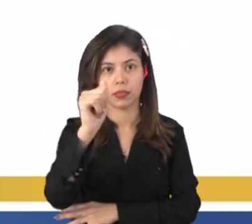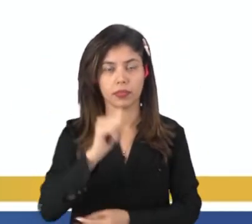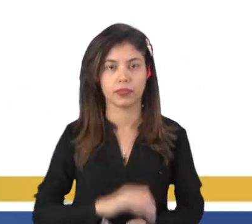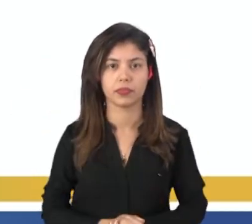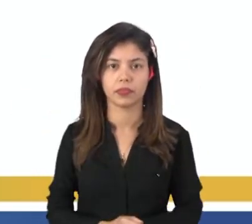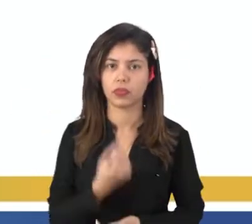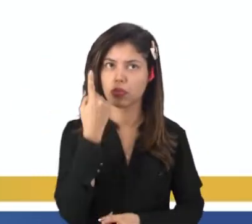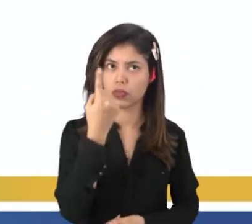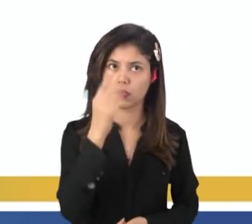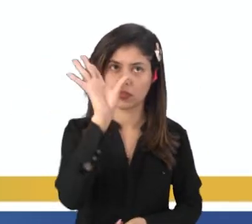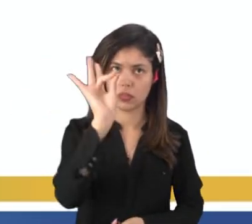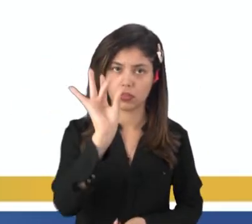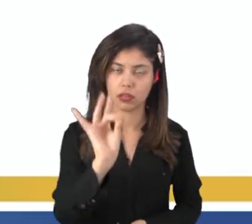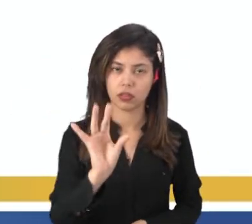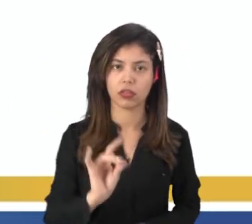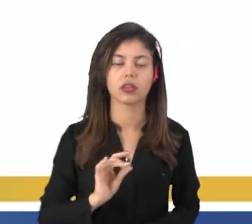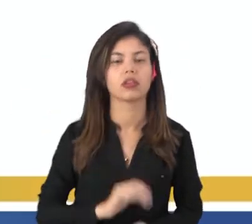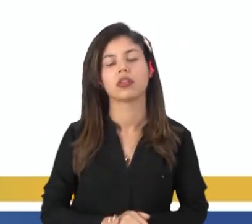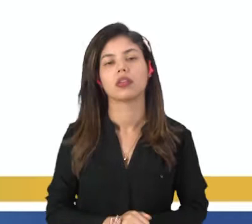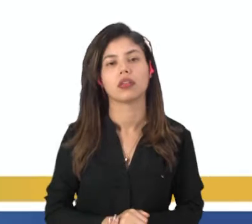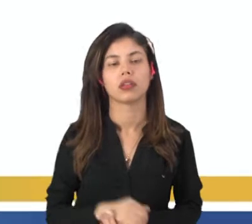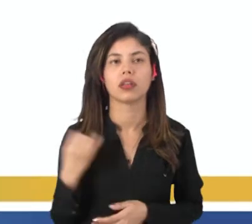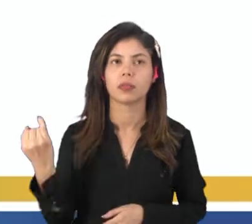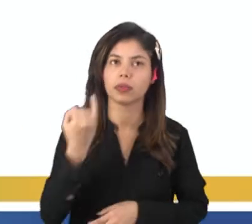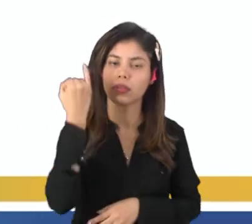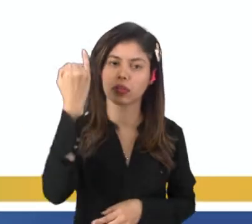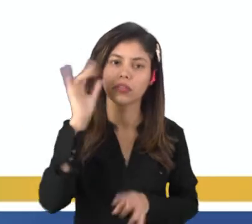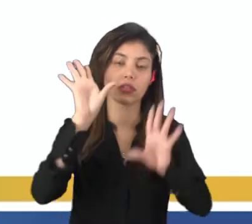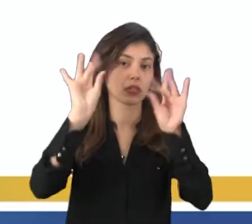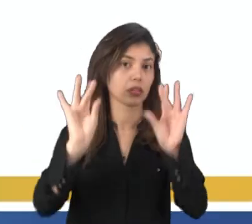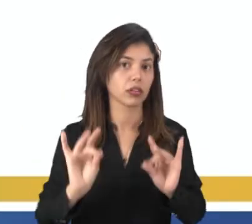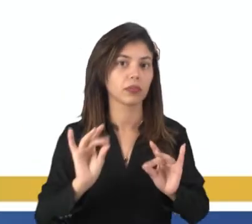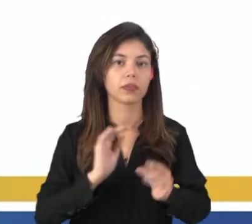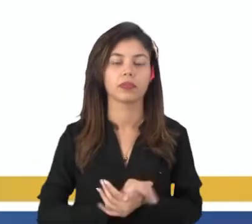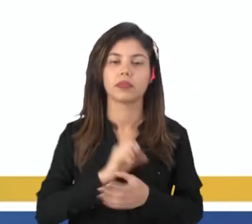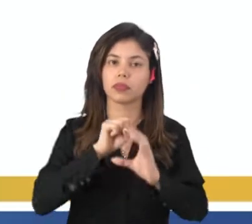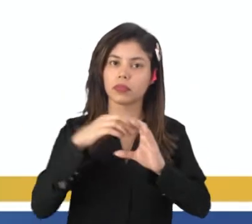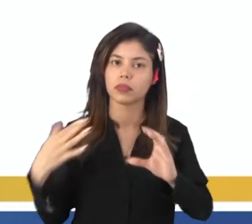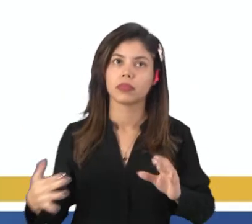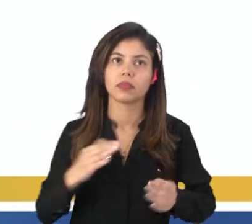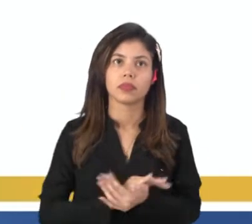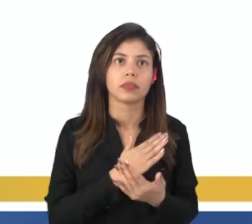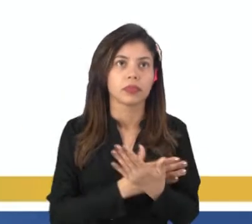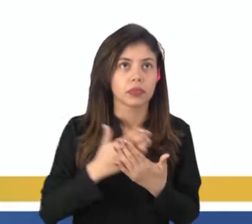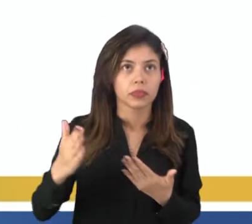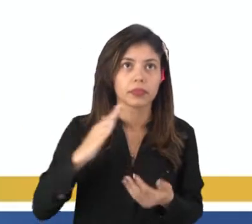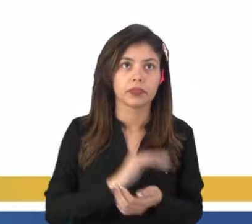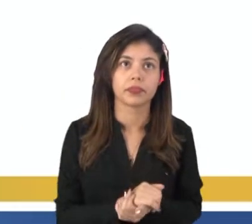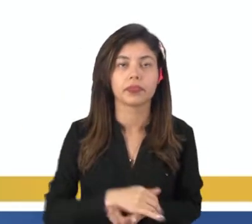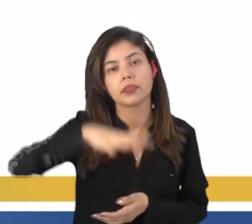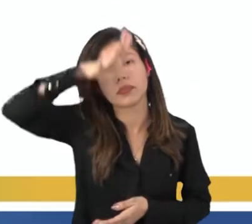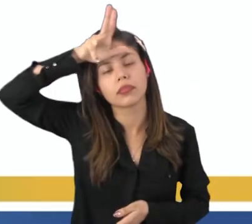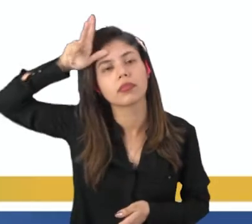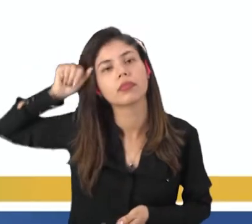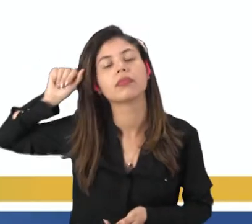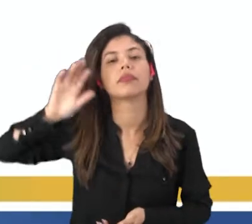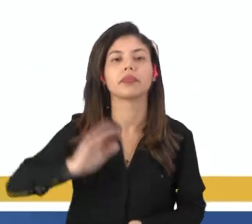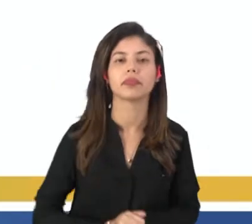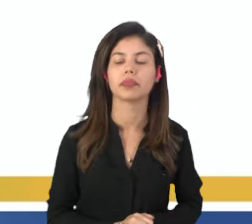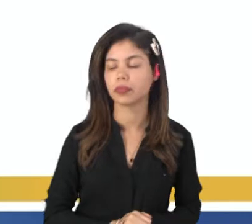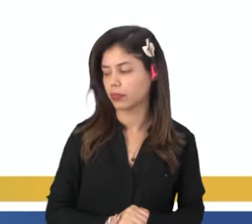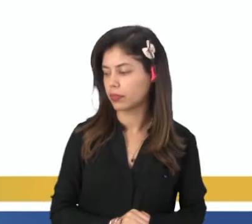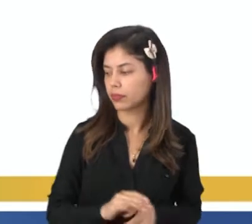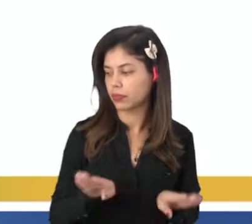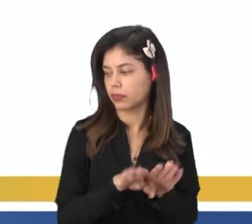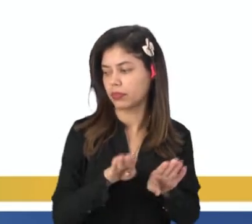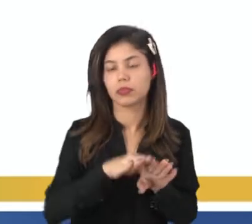um por vez, enfatizando as principais características de cada um, tá? Vamos começar pela nossa famosa Amazônia, tá,